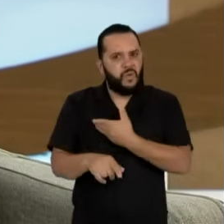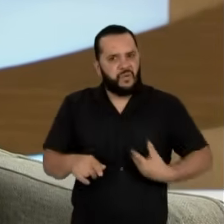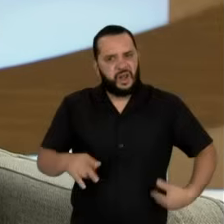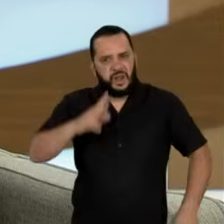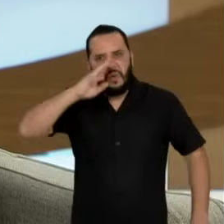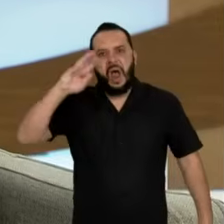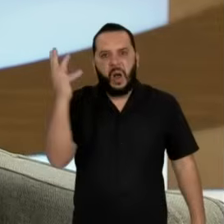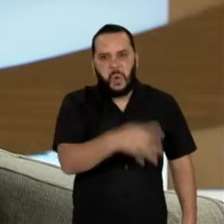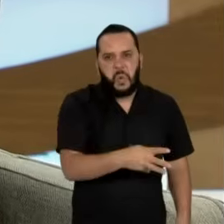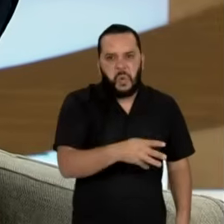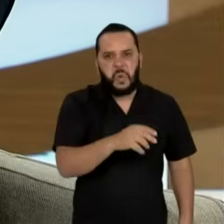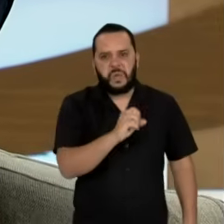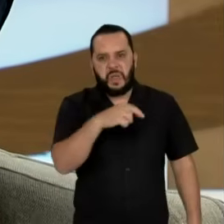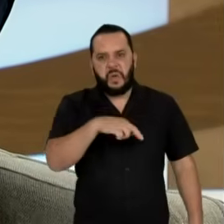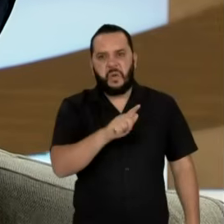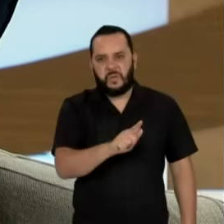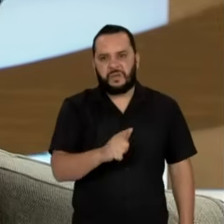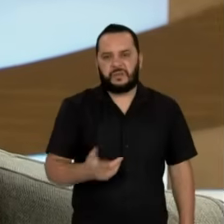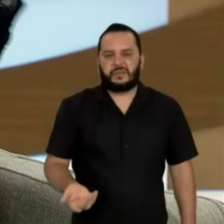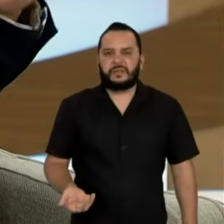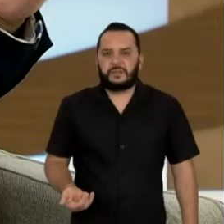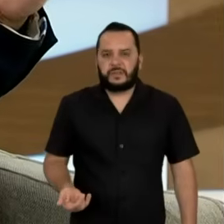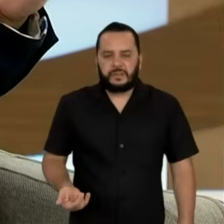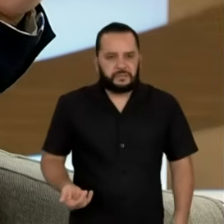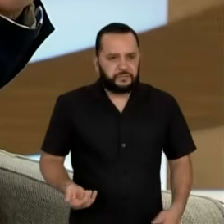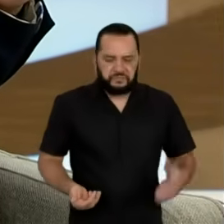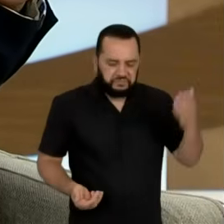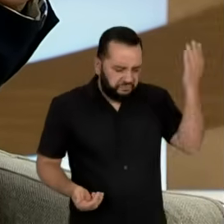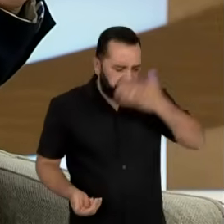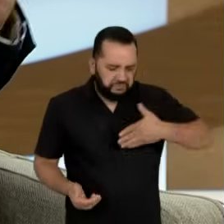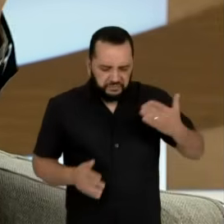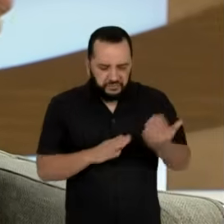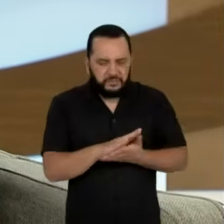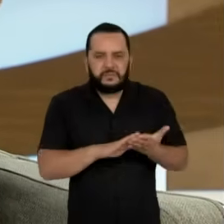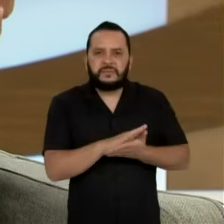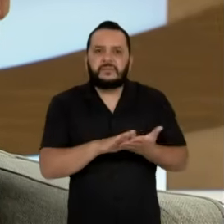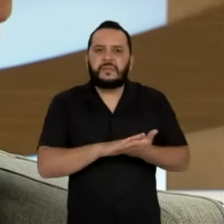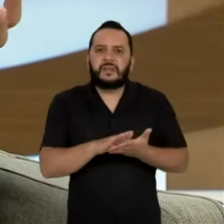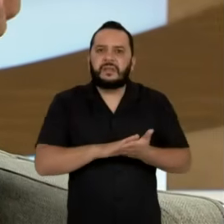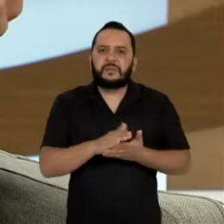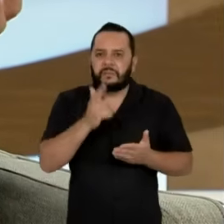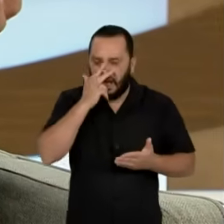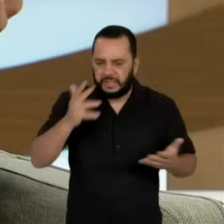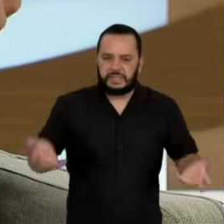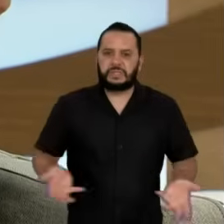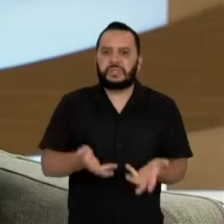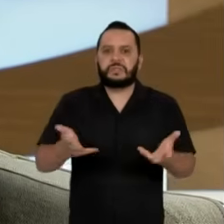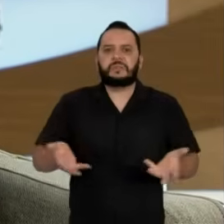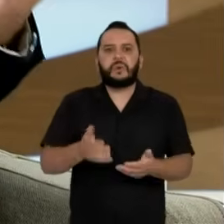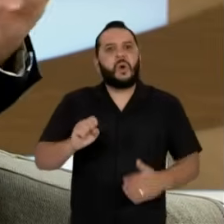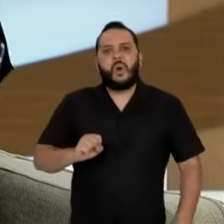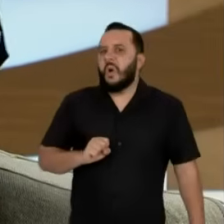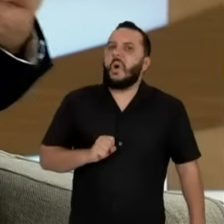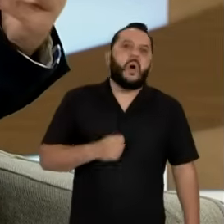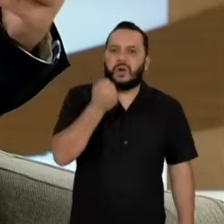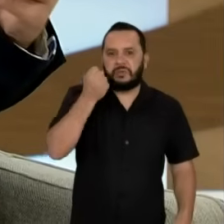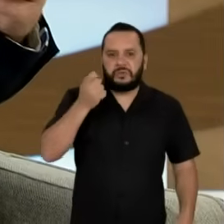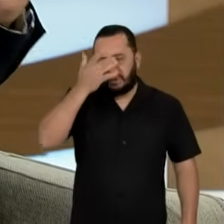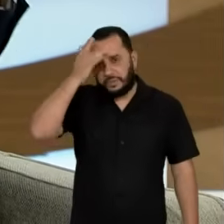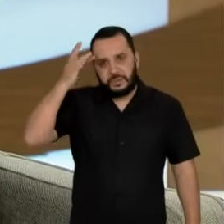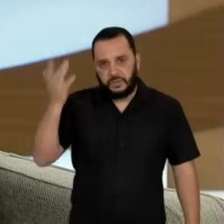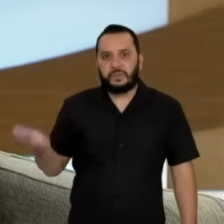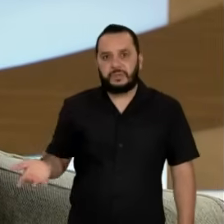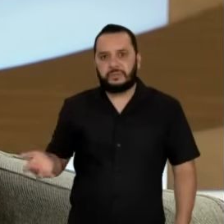não interessa, sem nenhuma prova. Então, isso aí estimula o ódio das pessoas, entendeu? Libera o ódio,